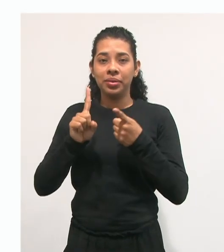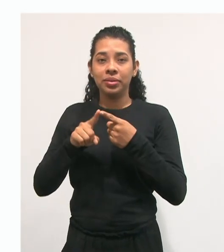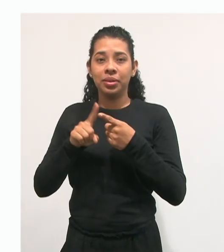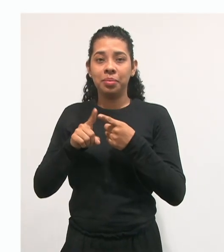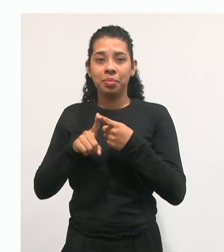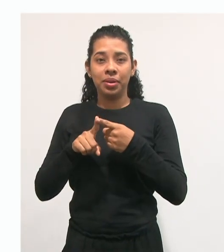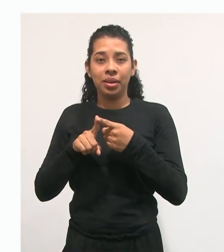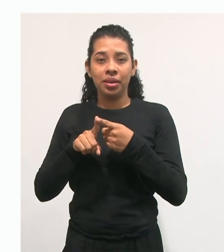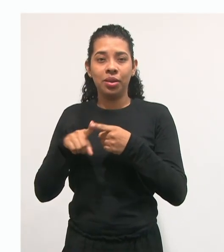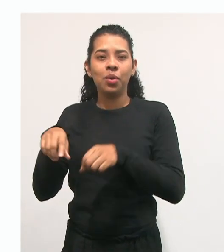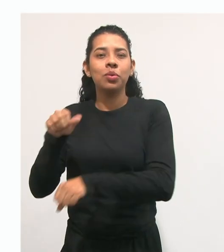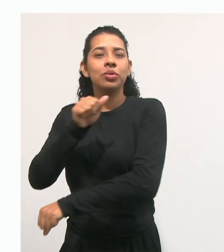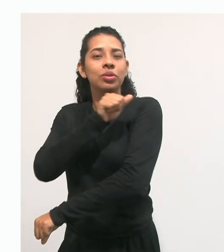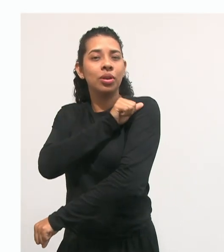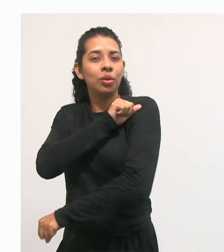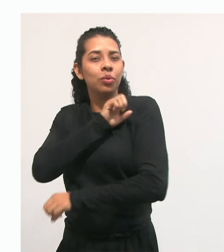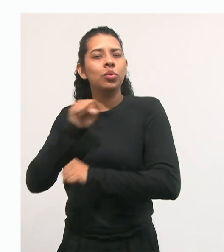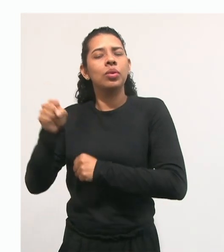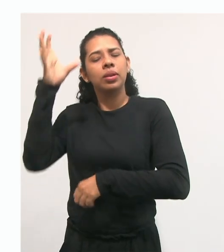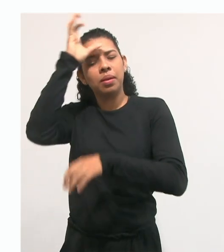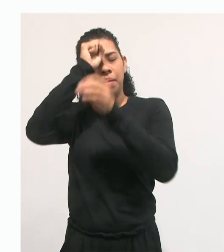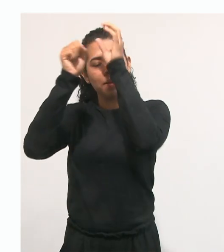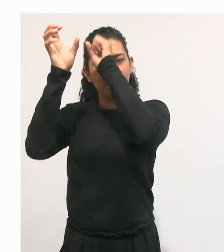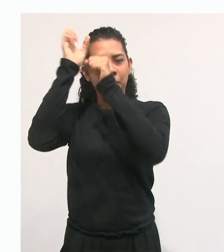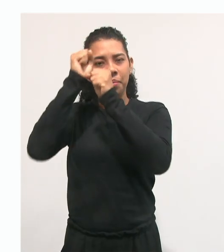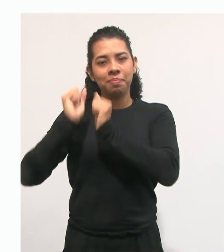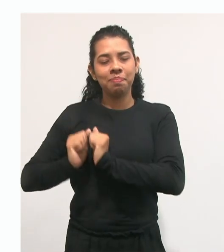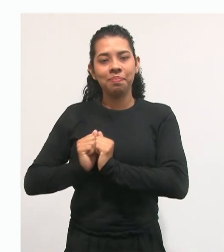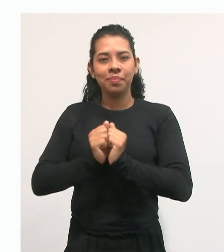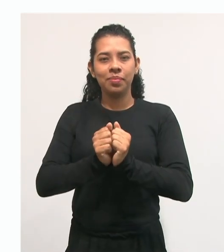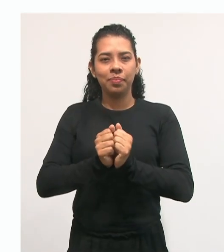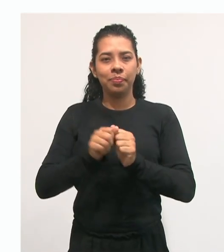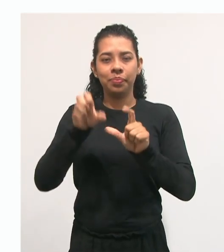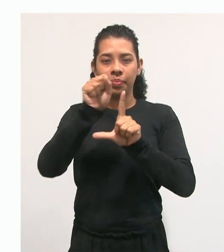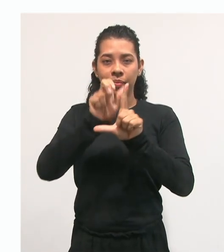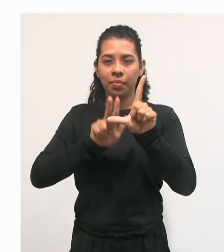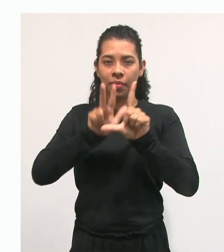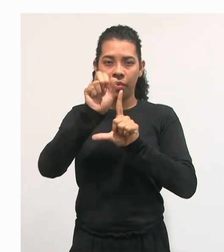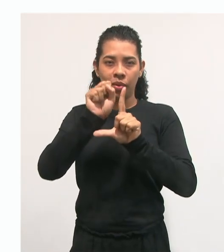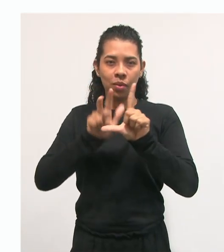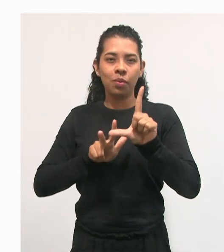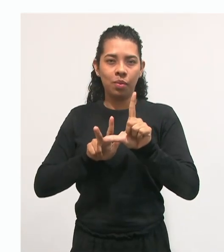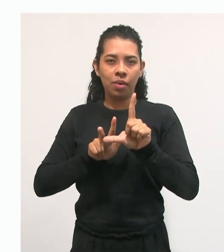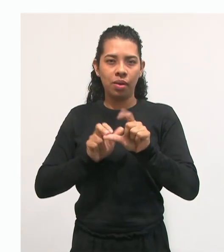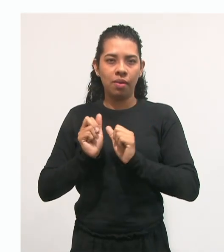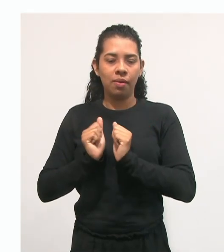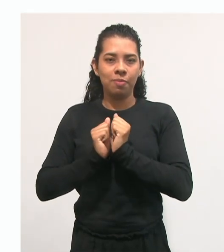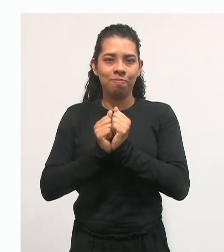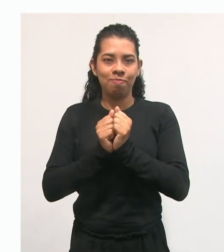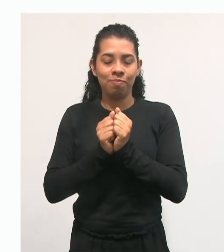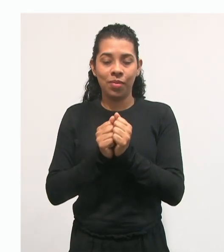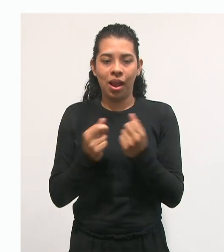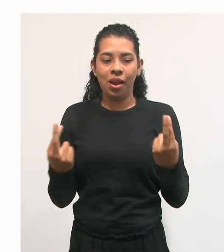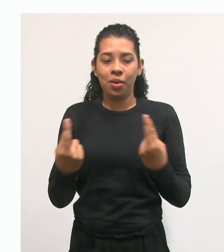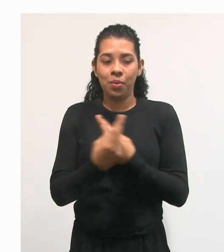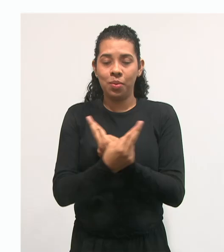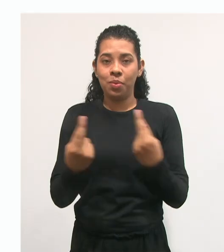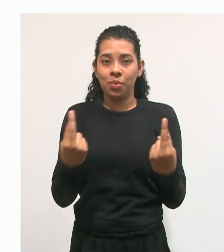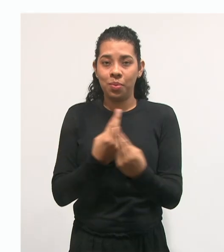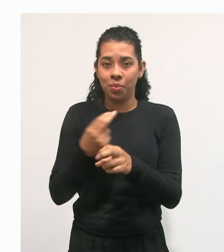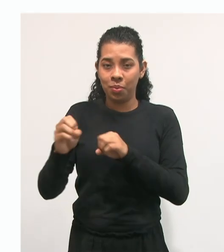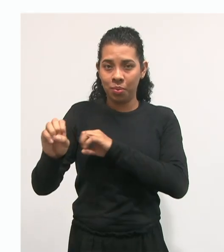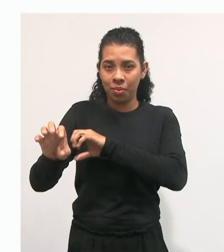de aprendizagem. Então, o AVA, o que é que ele possibilita? Ele possibilita o emprego de recursos